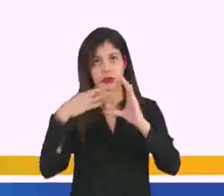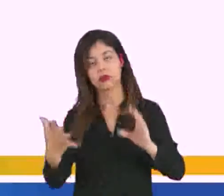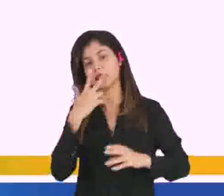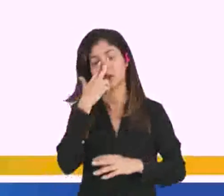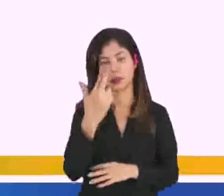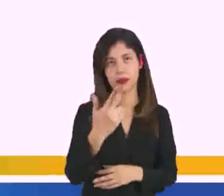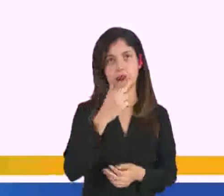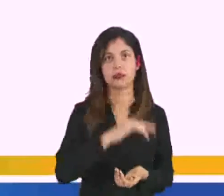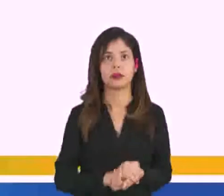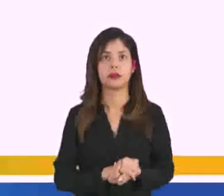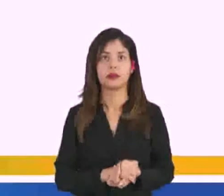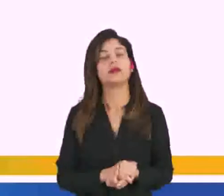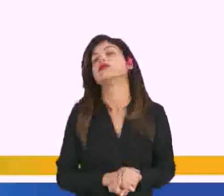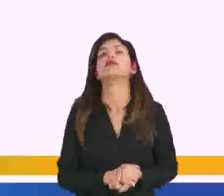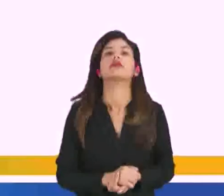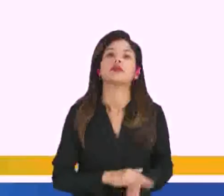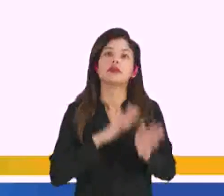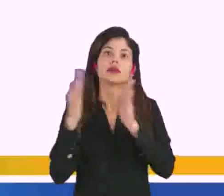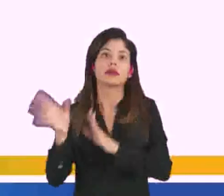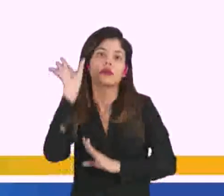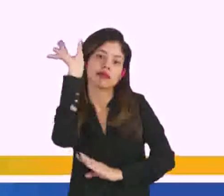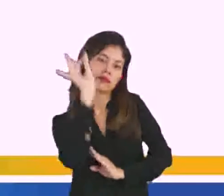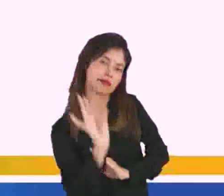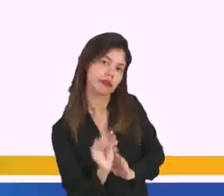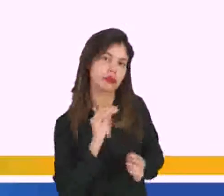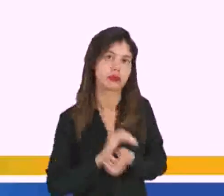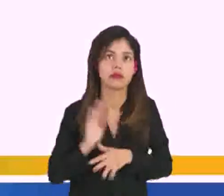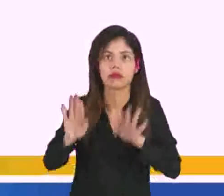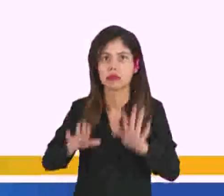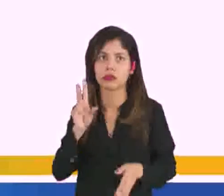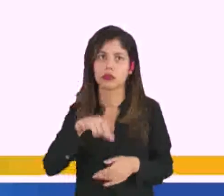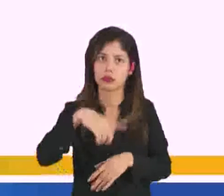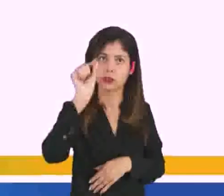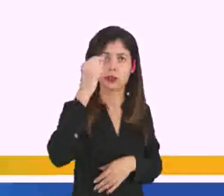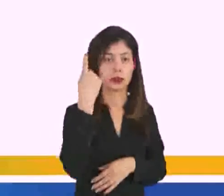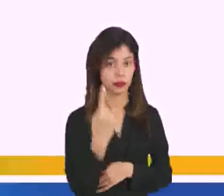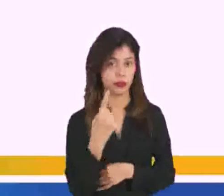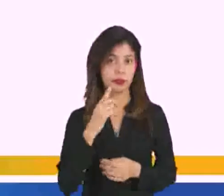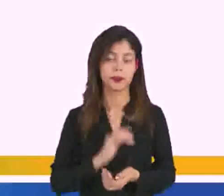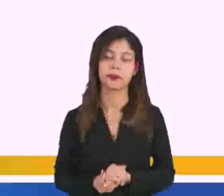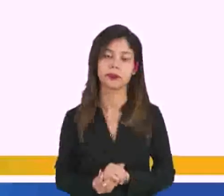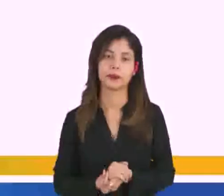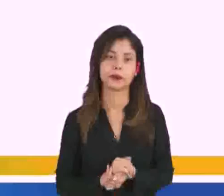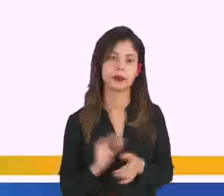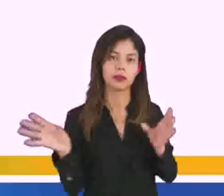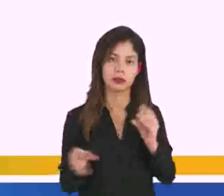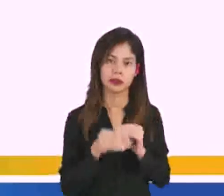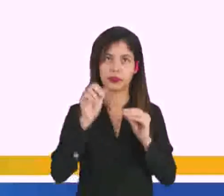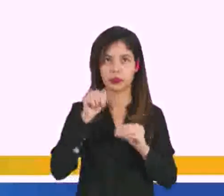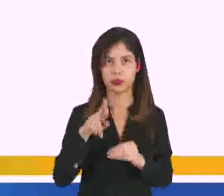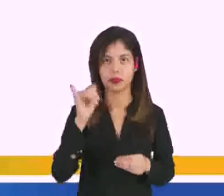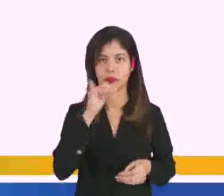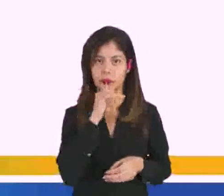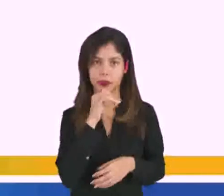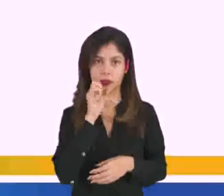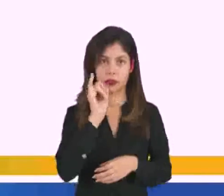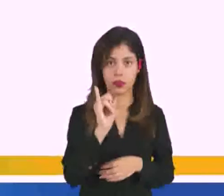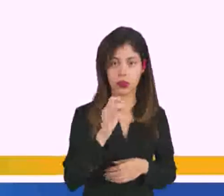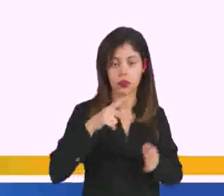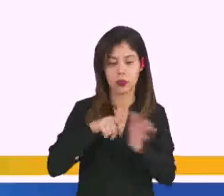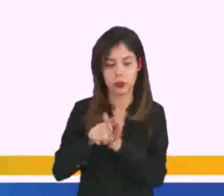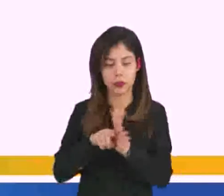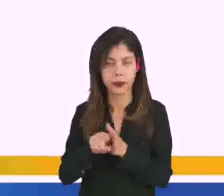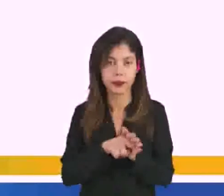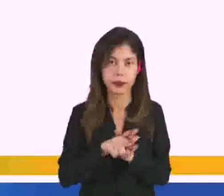características semelhantes, né? E daí, de cada grupo, aleatoriamente, selecionam-se indivíduos para compor a amostra. Por exemplo, se uma pesquisa